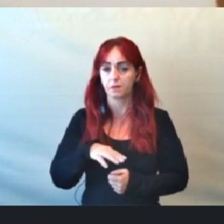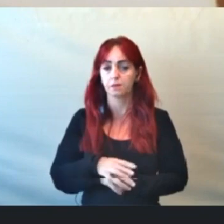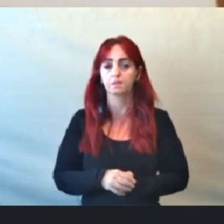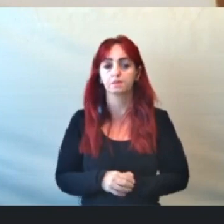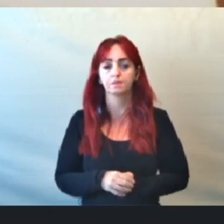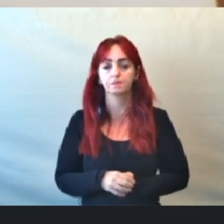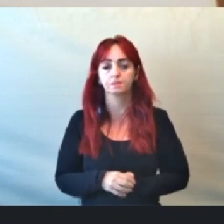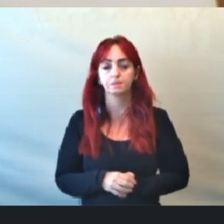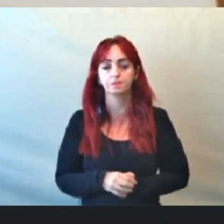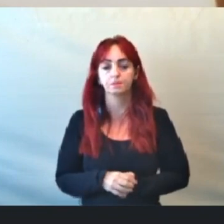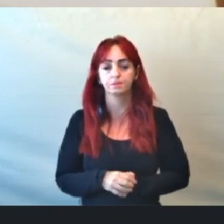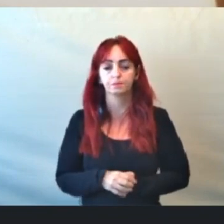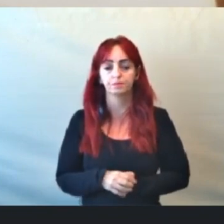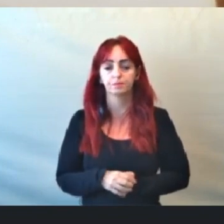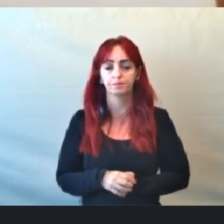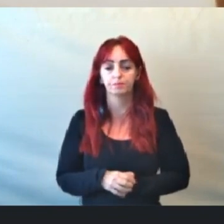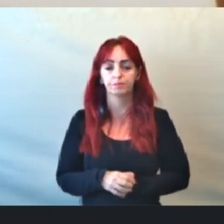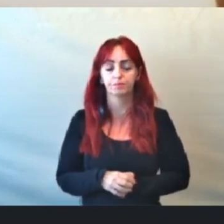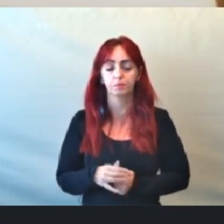72 anos de idade,